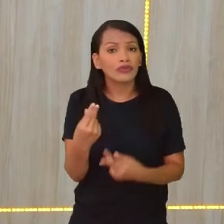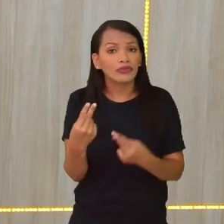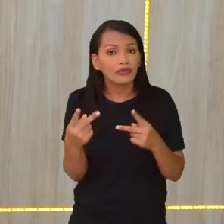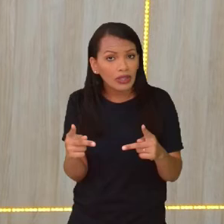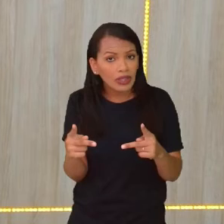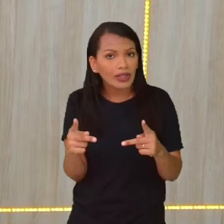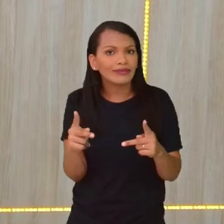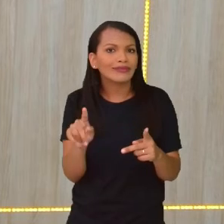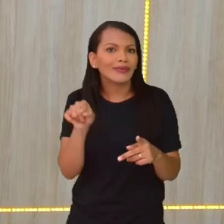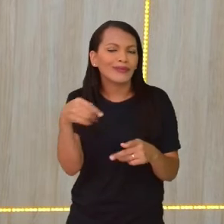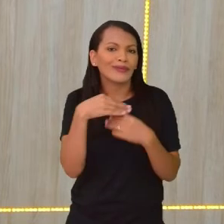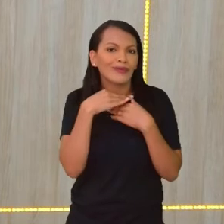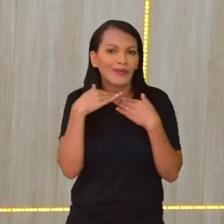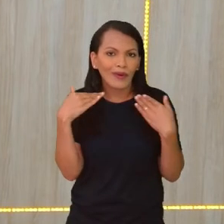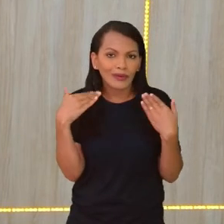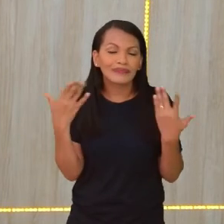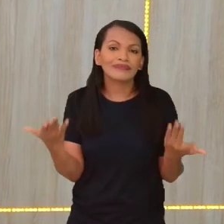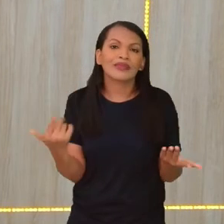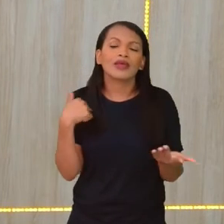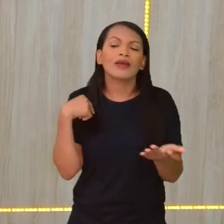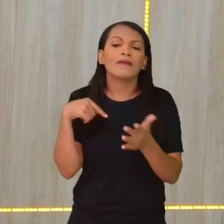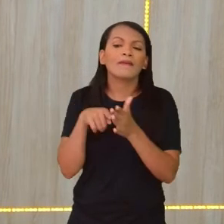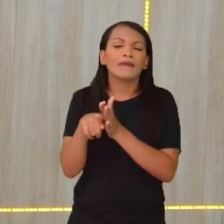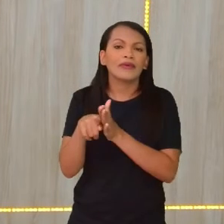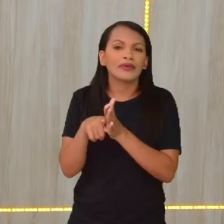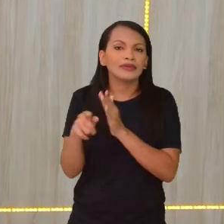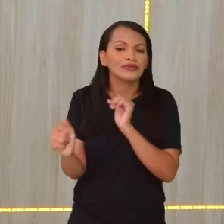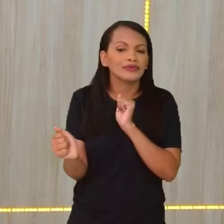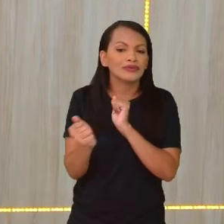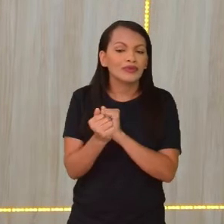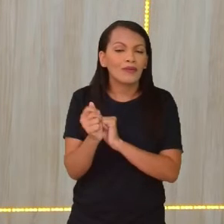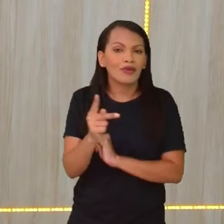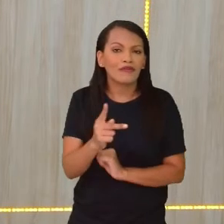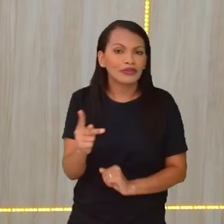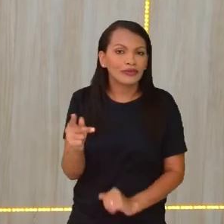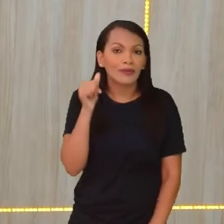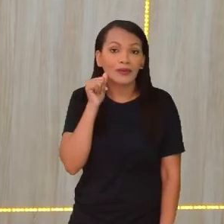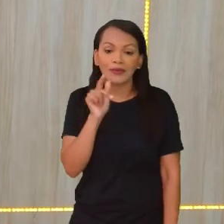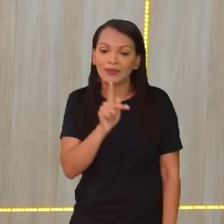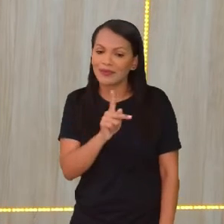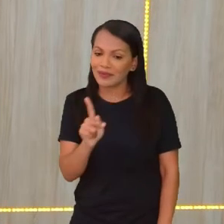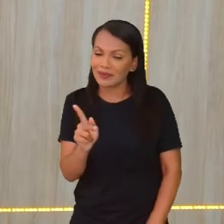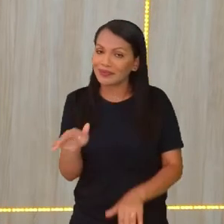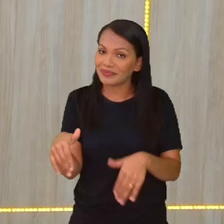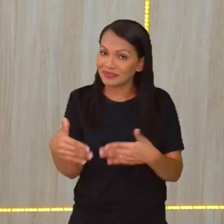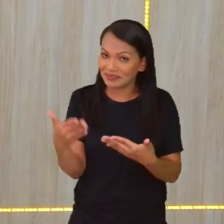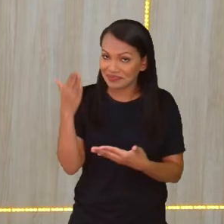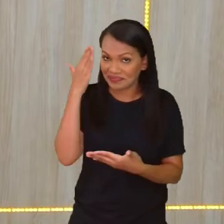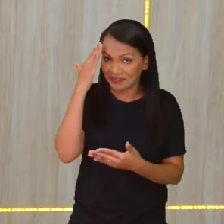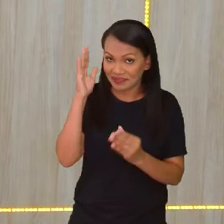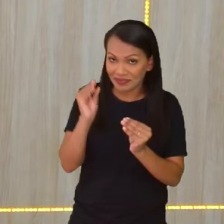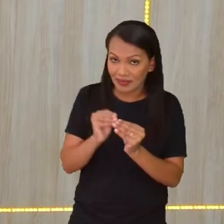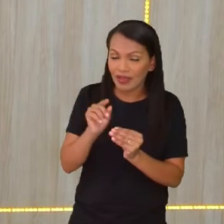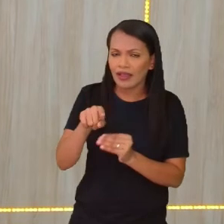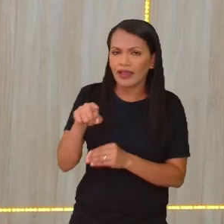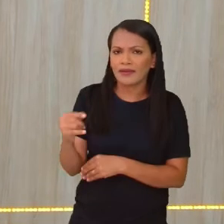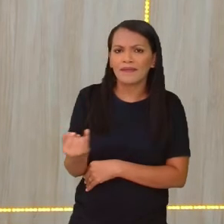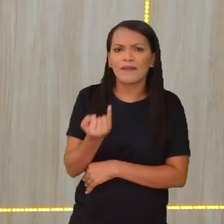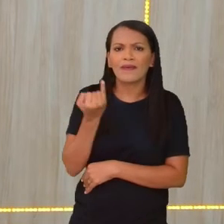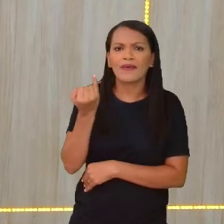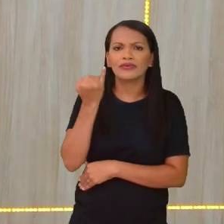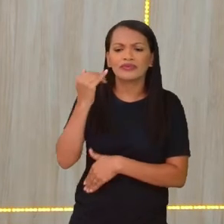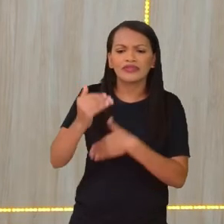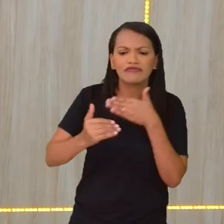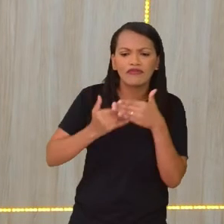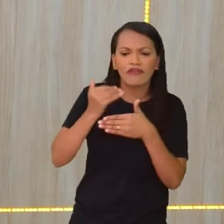sua morte? Então, pesquisa aí junto com o seu professor, com a sua professora e entendam. É importante a gente desenvolver